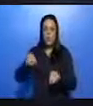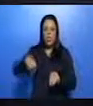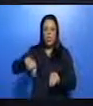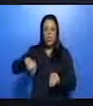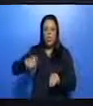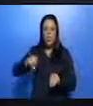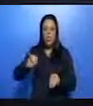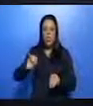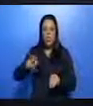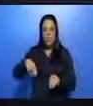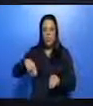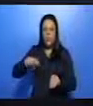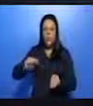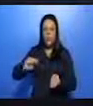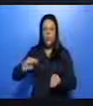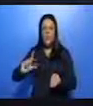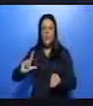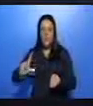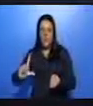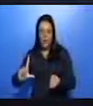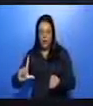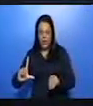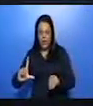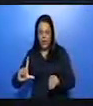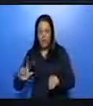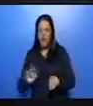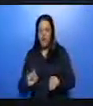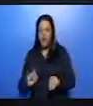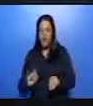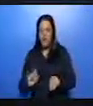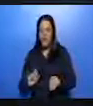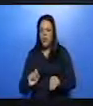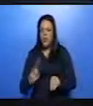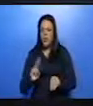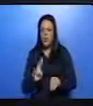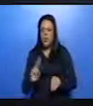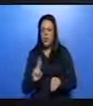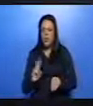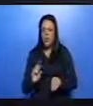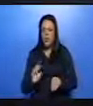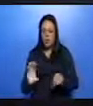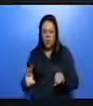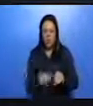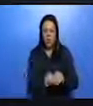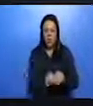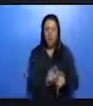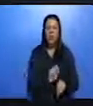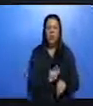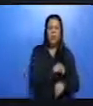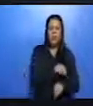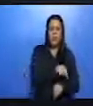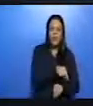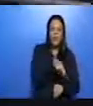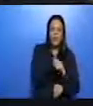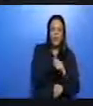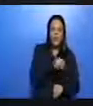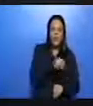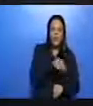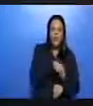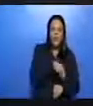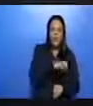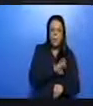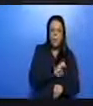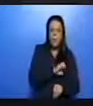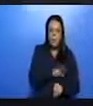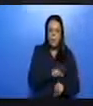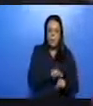então? Remete a quê o nominal? Ao nome. Complemento nominal da oração principal.